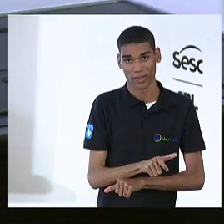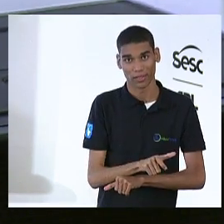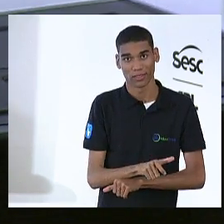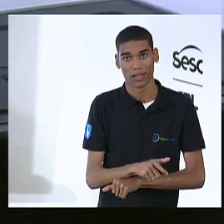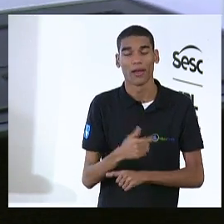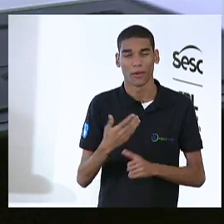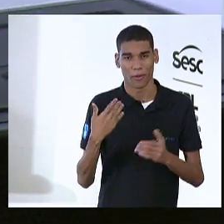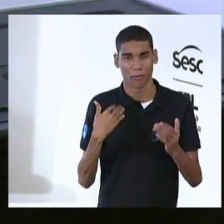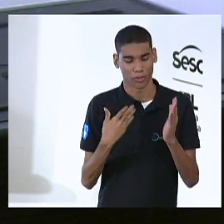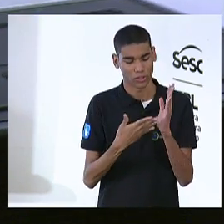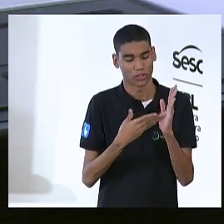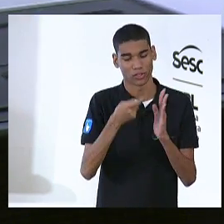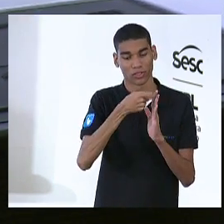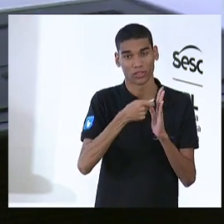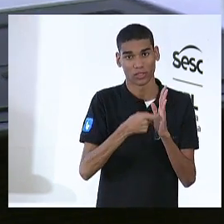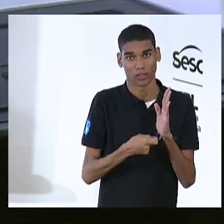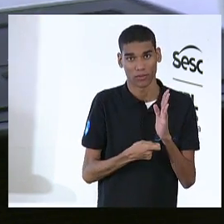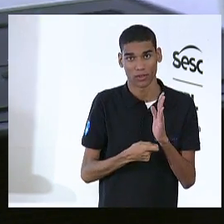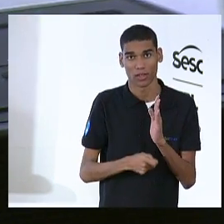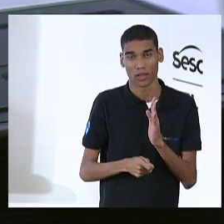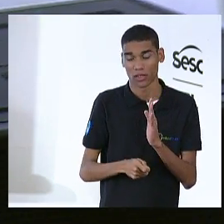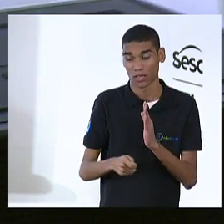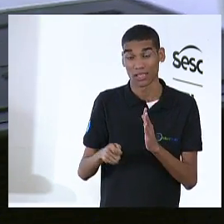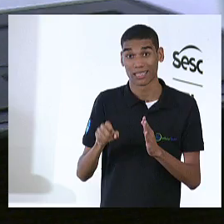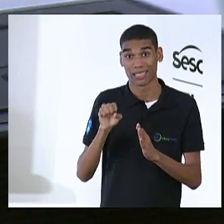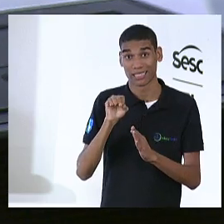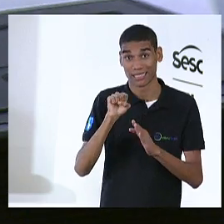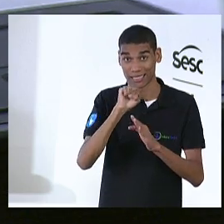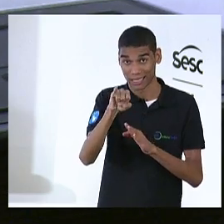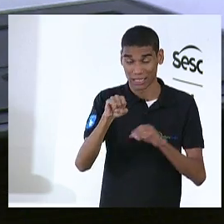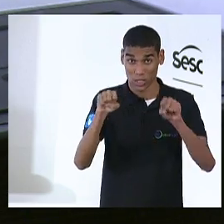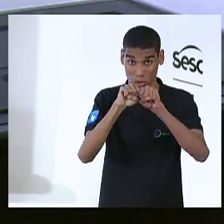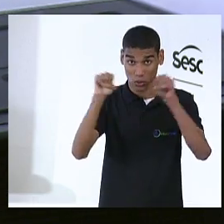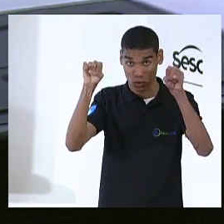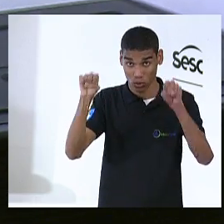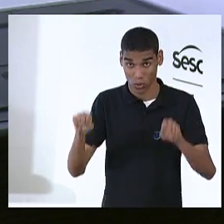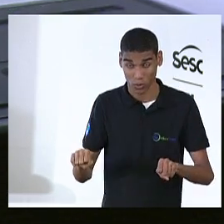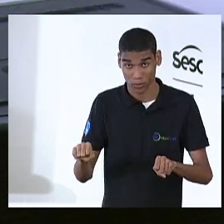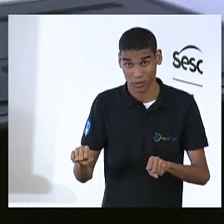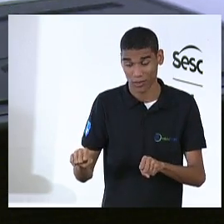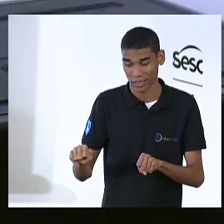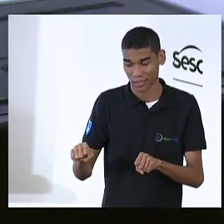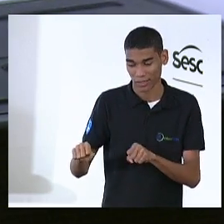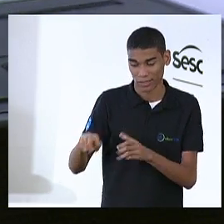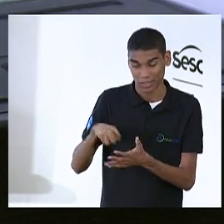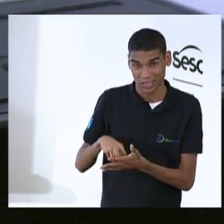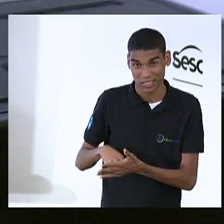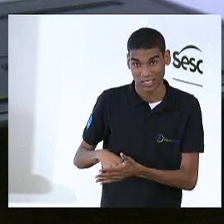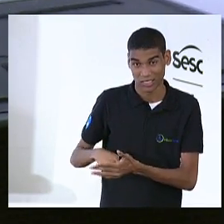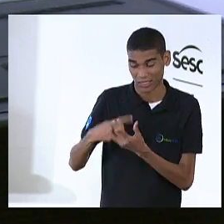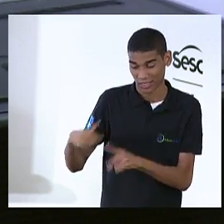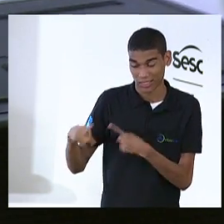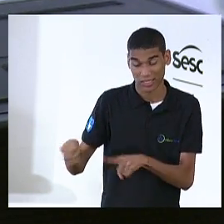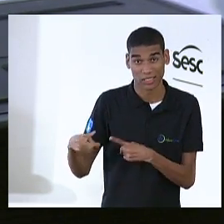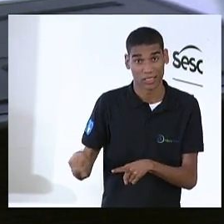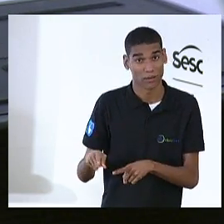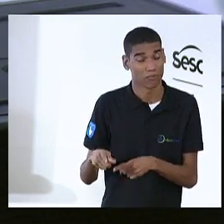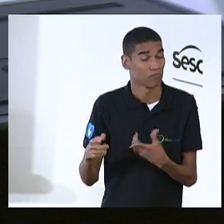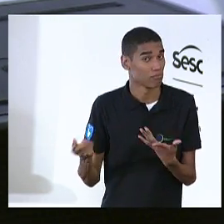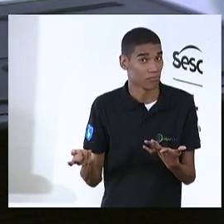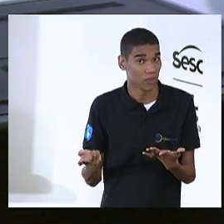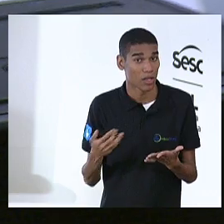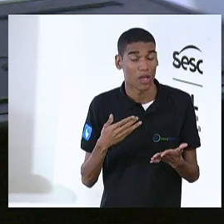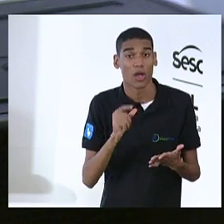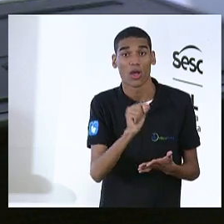o torturador, sem o sistema de tortura, ele é só um psicopata. Agora, dentro do sistema de tortura, ele é um funcionário público